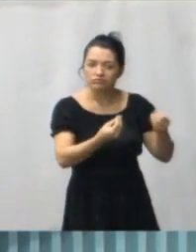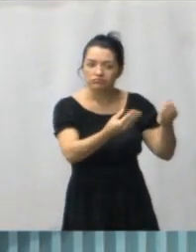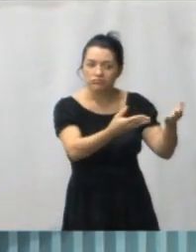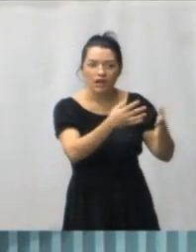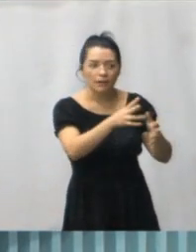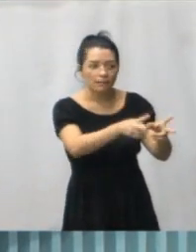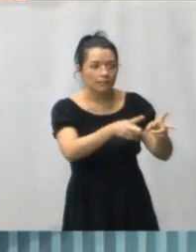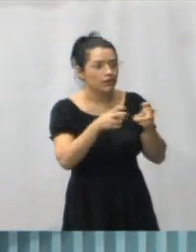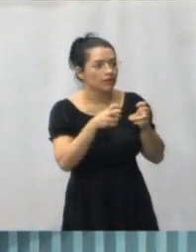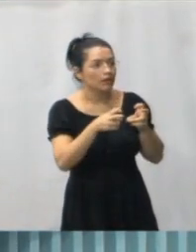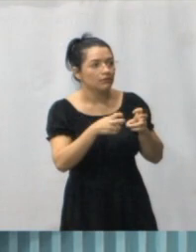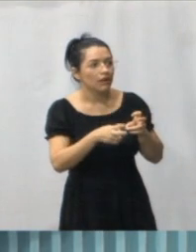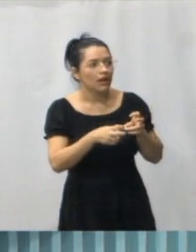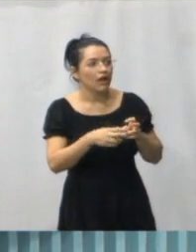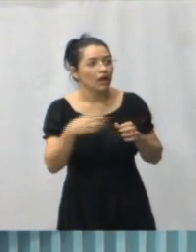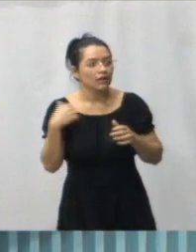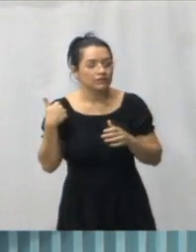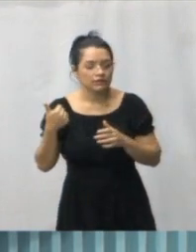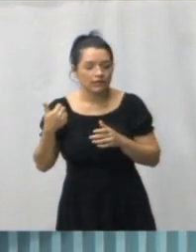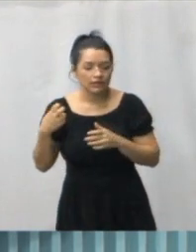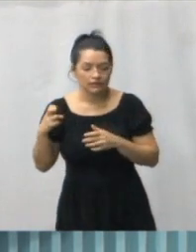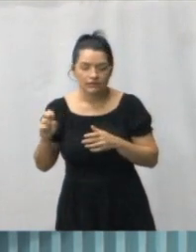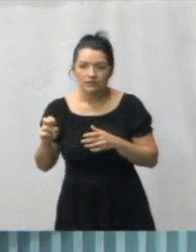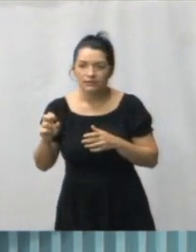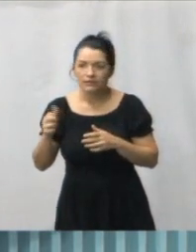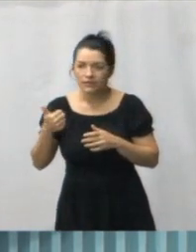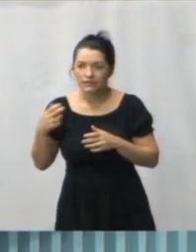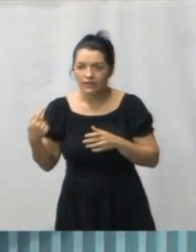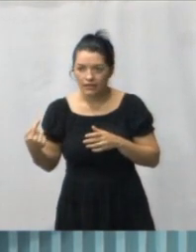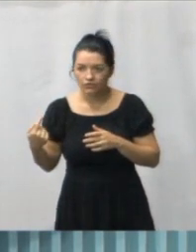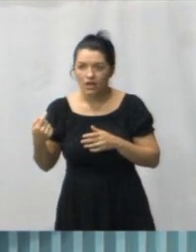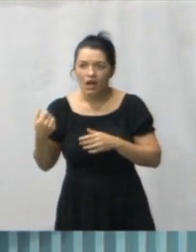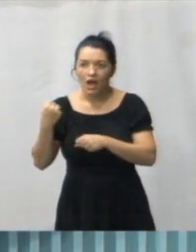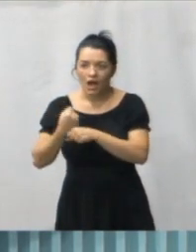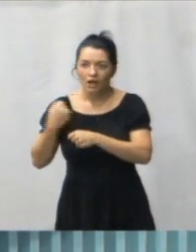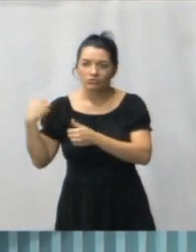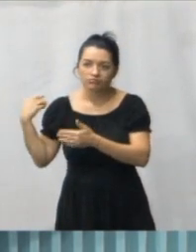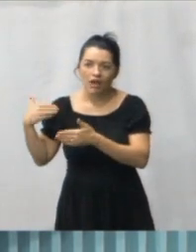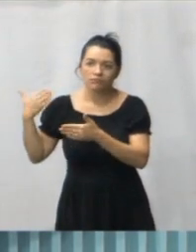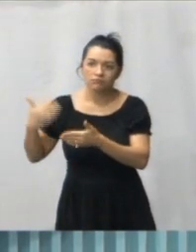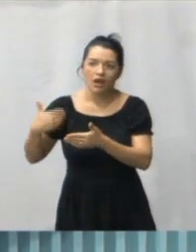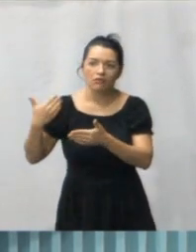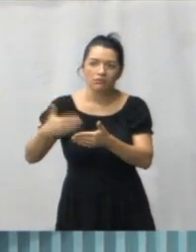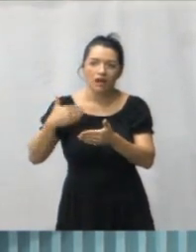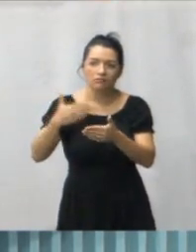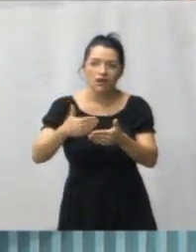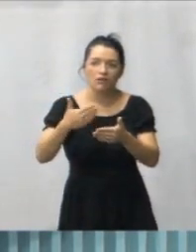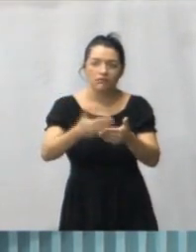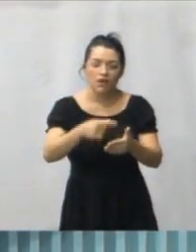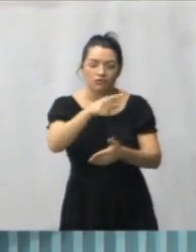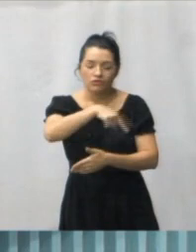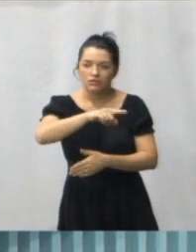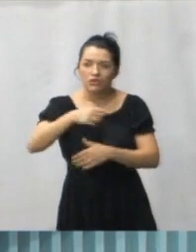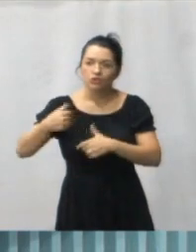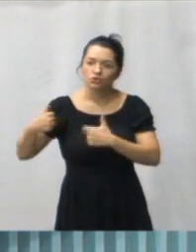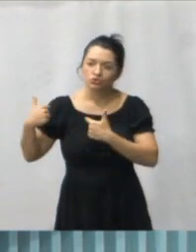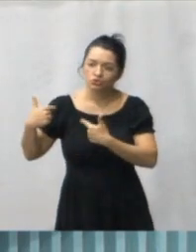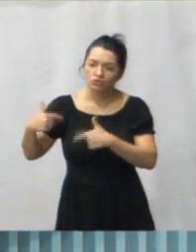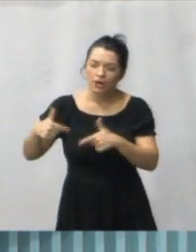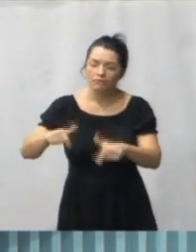anos que vocês vêm sofrendo em relação ao plano de cargos e